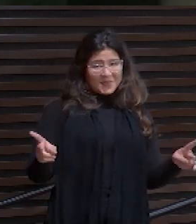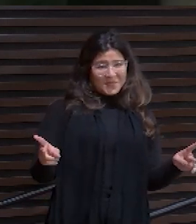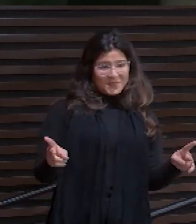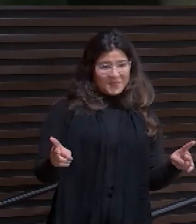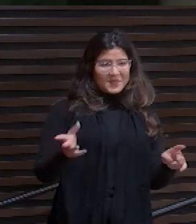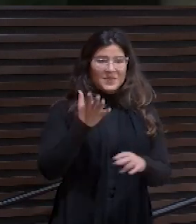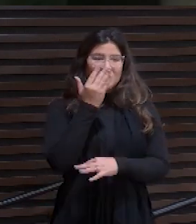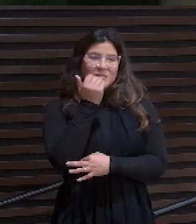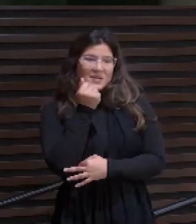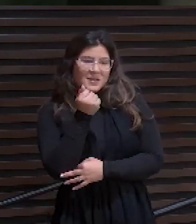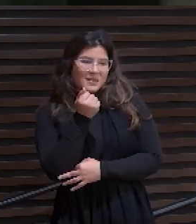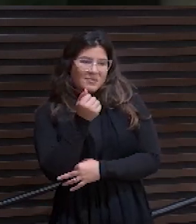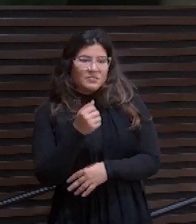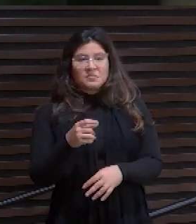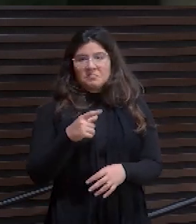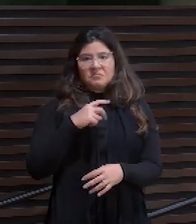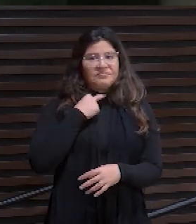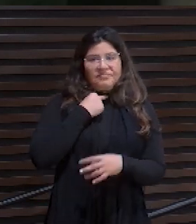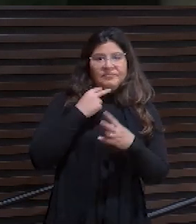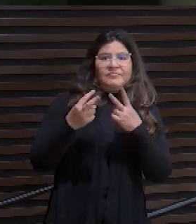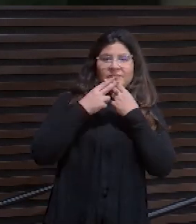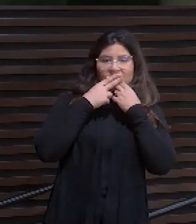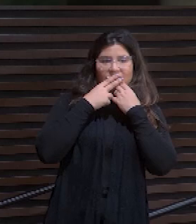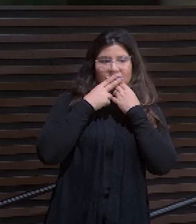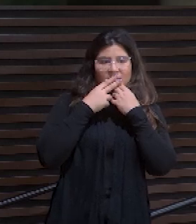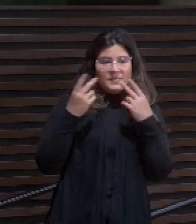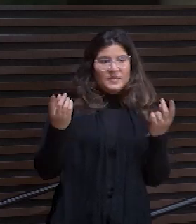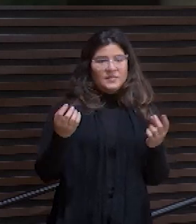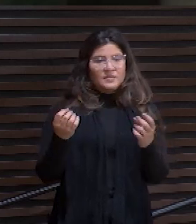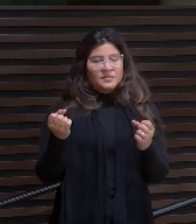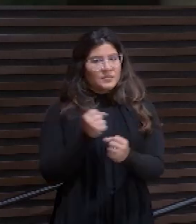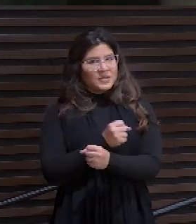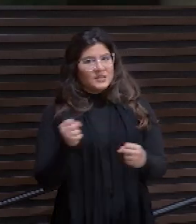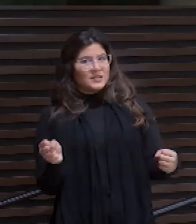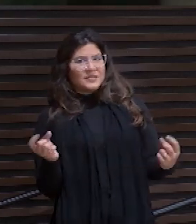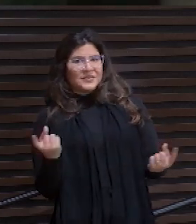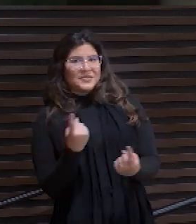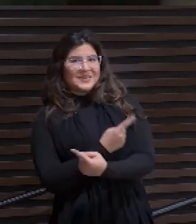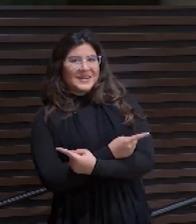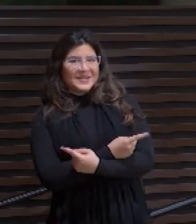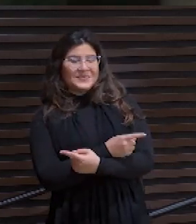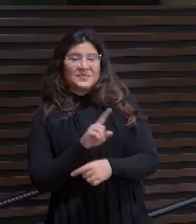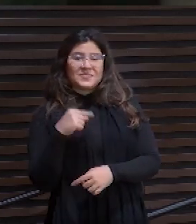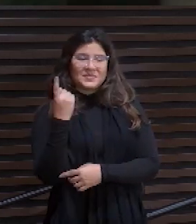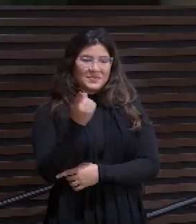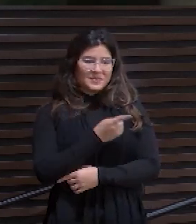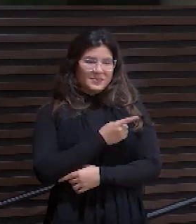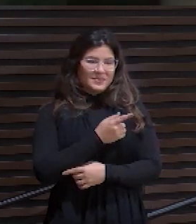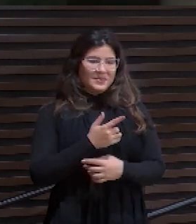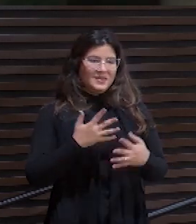E na verdade, quando nós olhamos, é o contrário, né? Porque quando nós somos convidados para uma